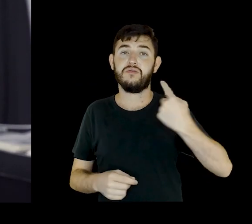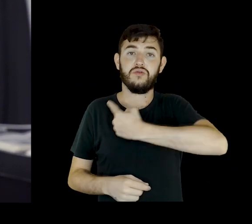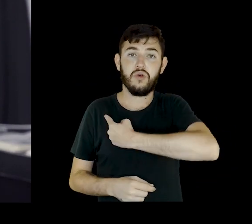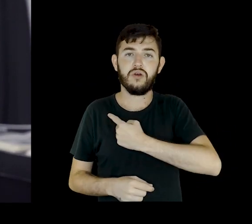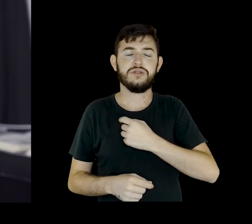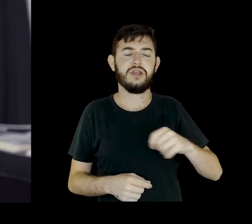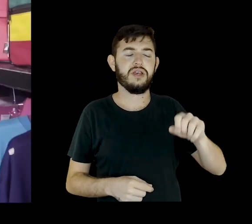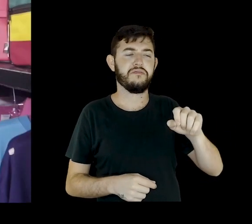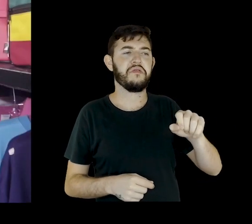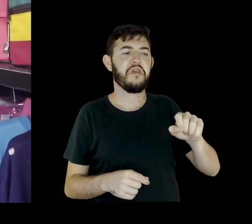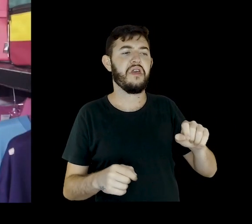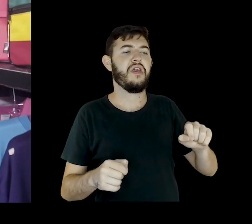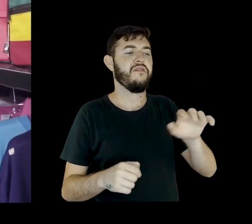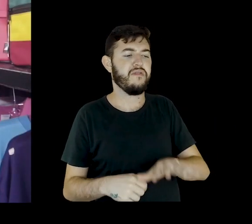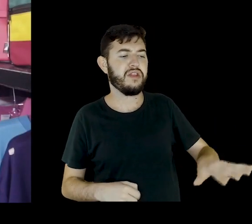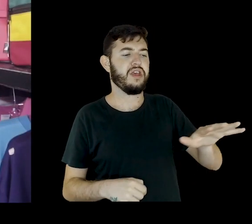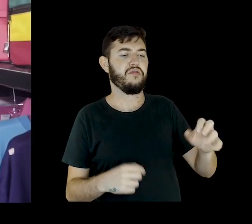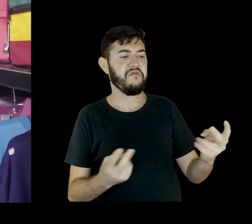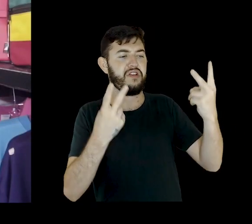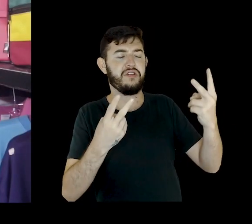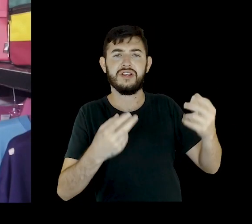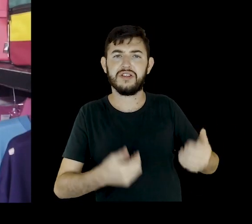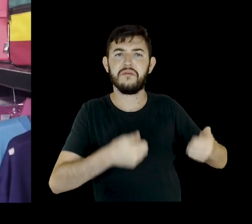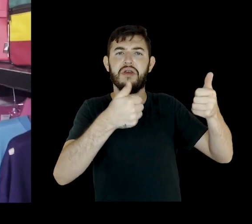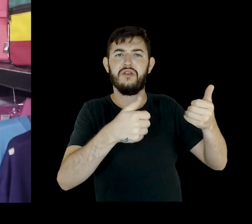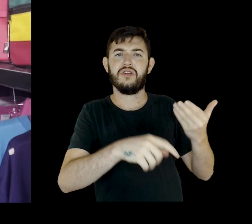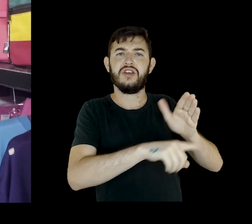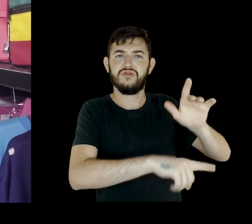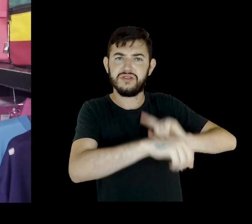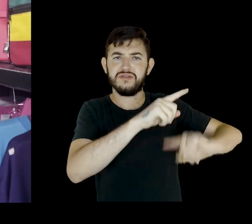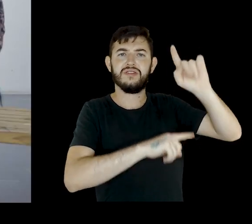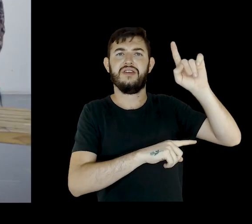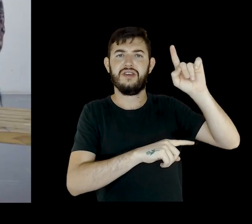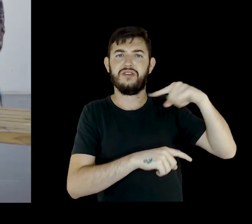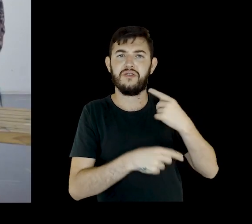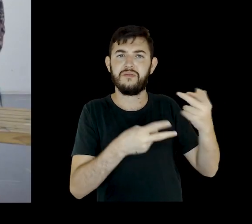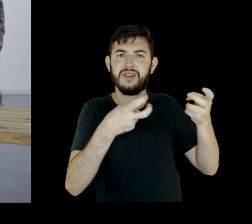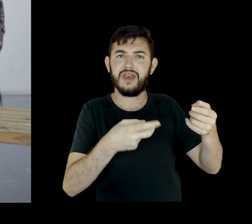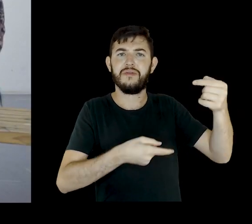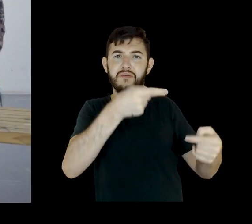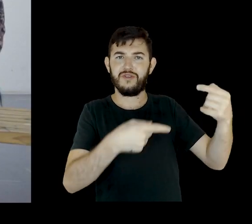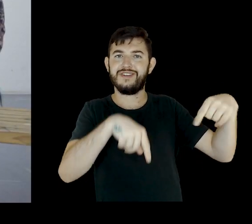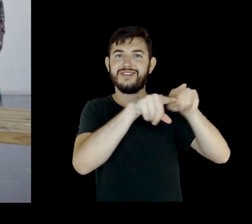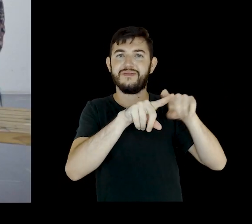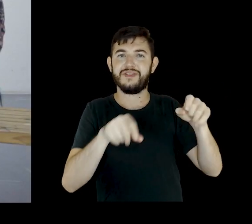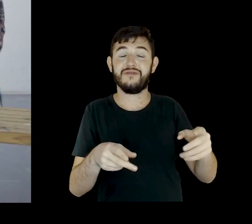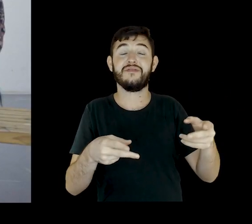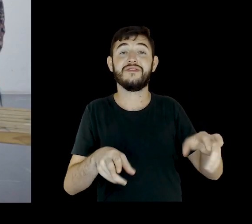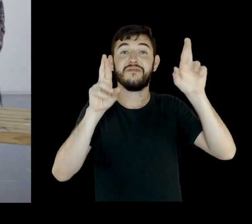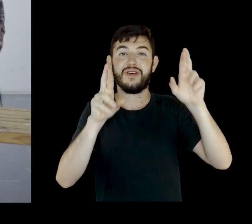nosso território, eu acho que traz melhorias, a gente enxerga, isso também é política. E eu espero que essa molecada que está vindo,